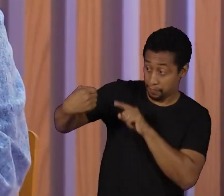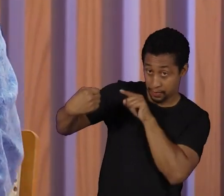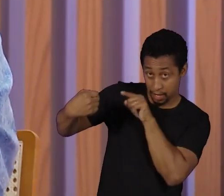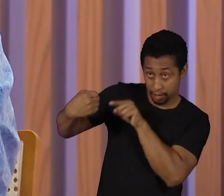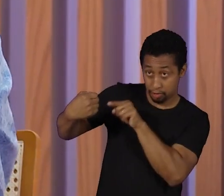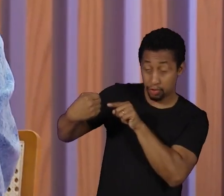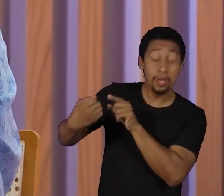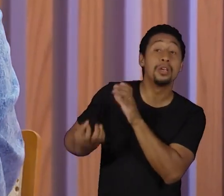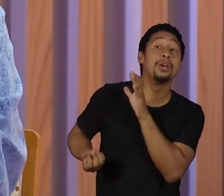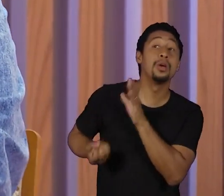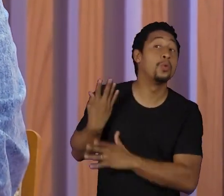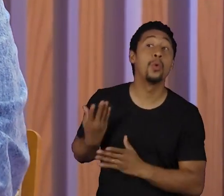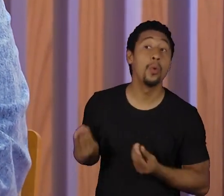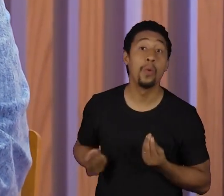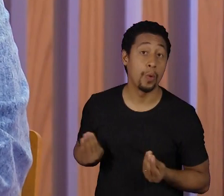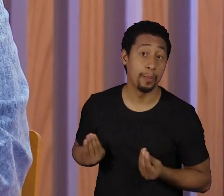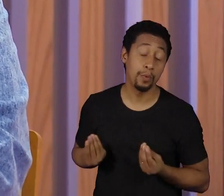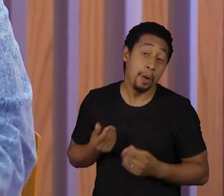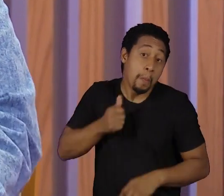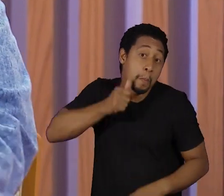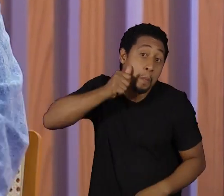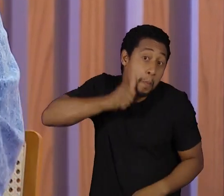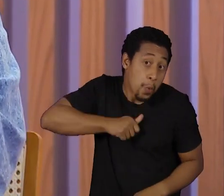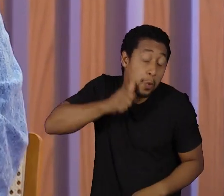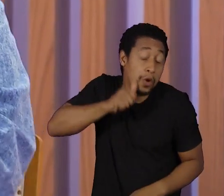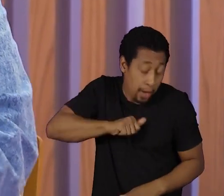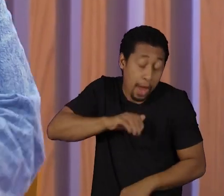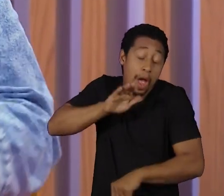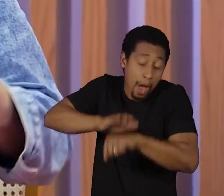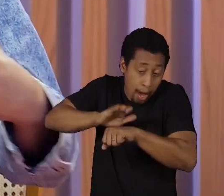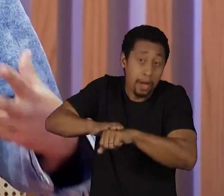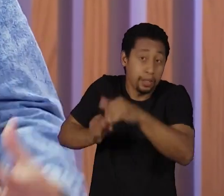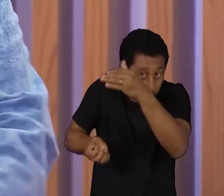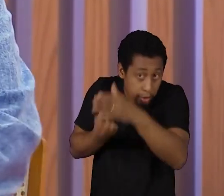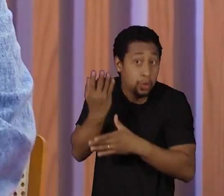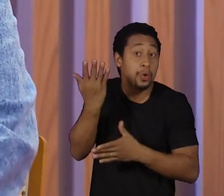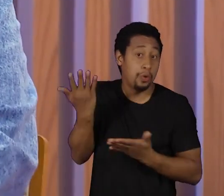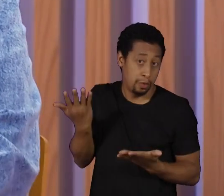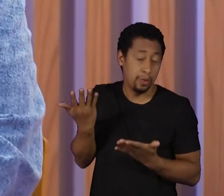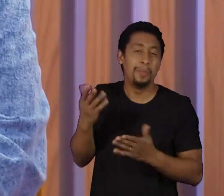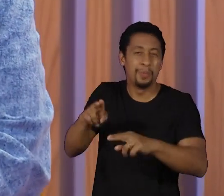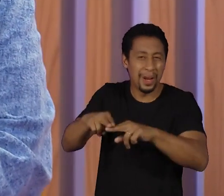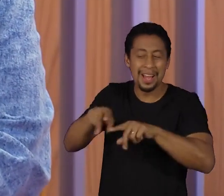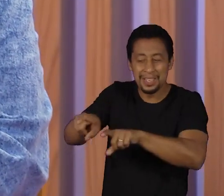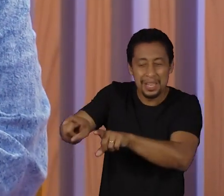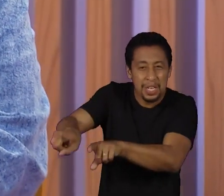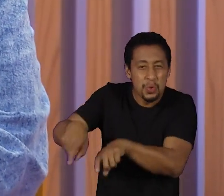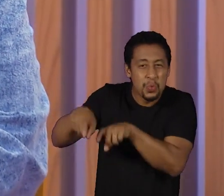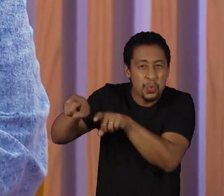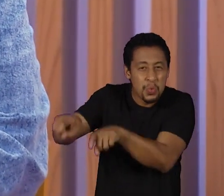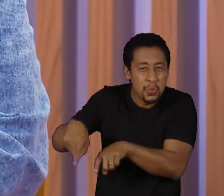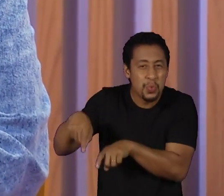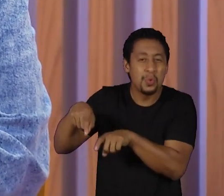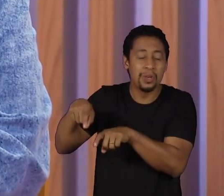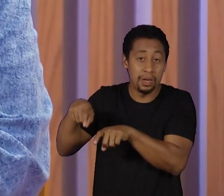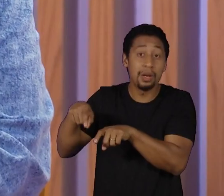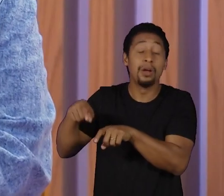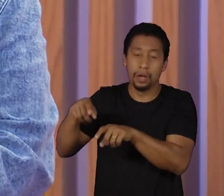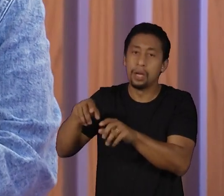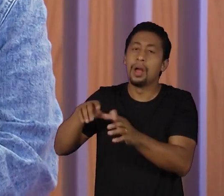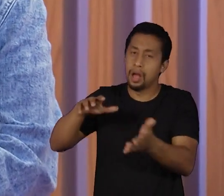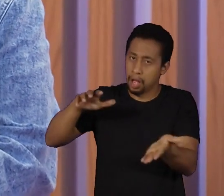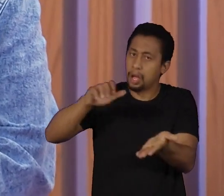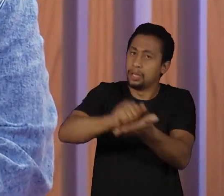A cerveja surge junto com a agricultura, né? Mas desde esse início se tem registros da